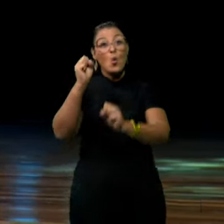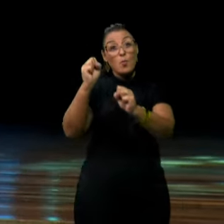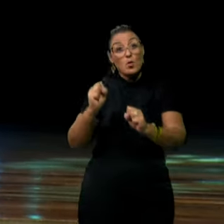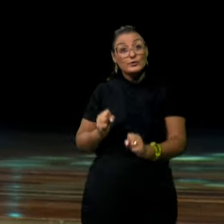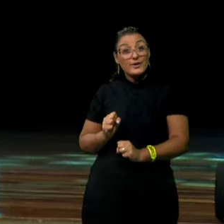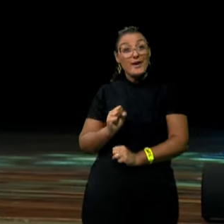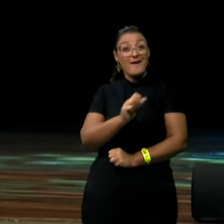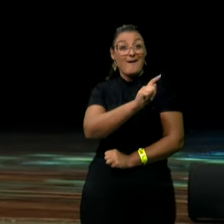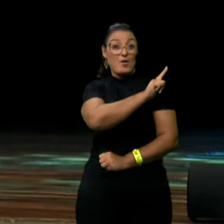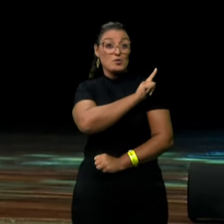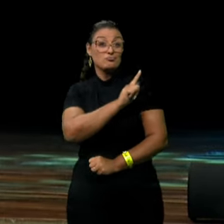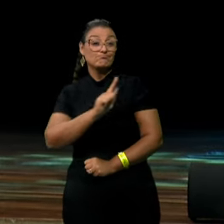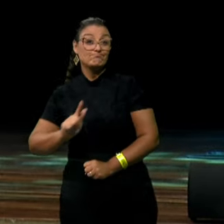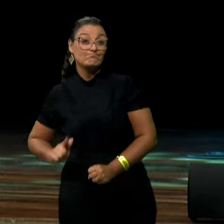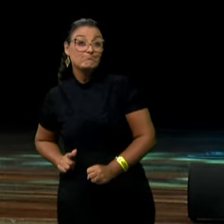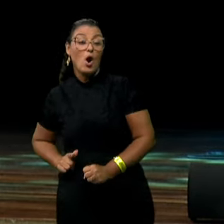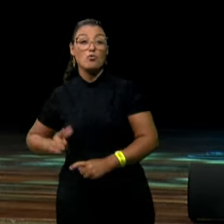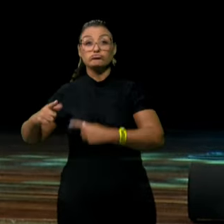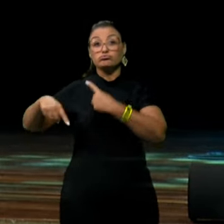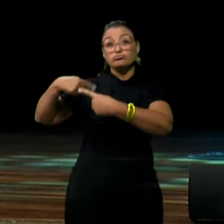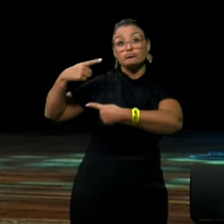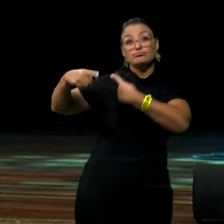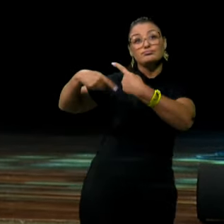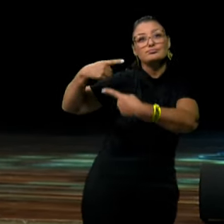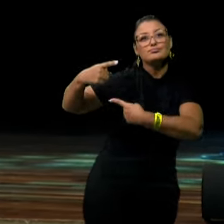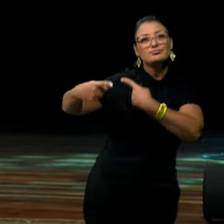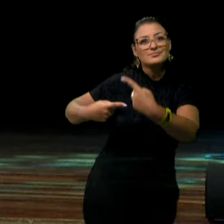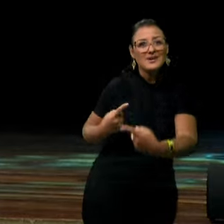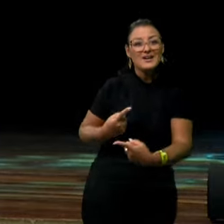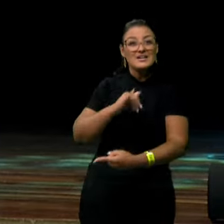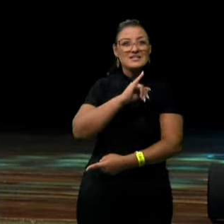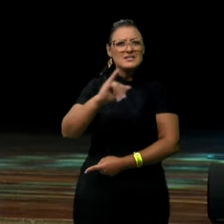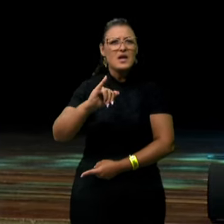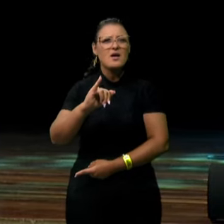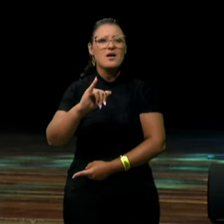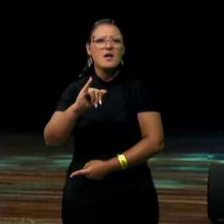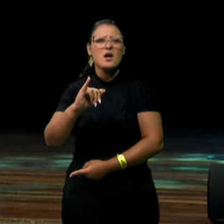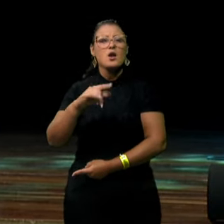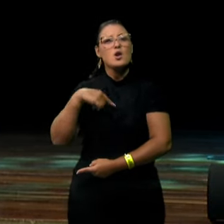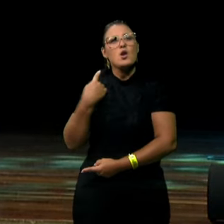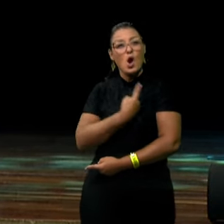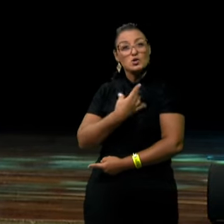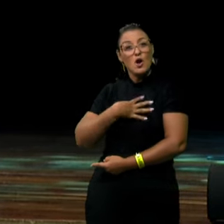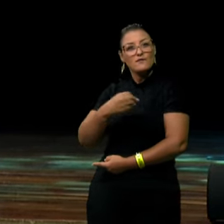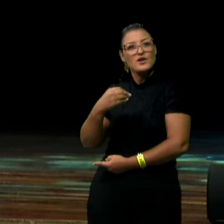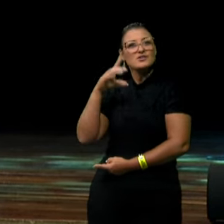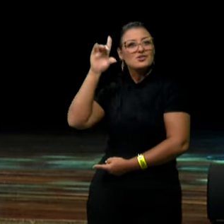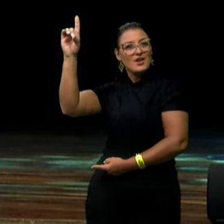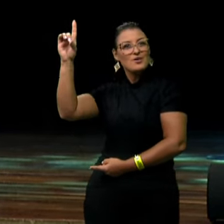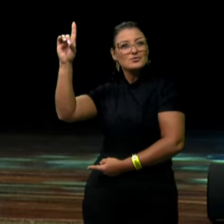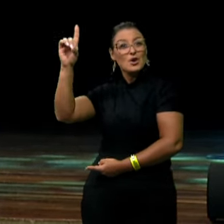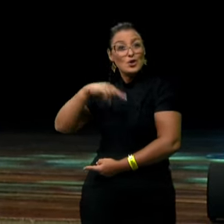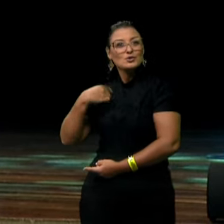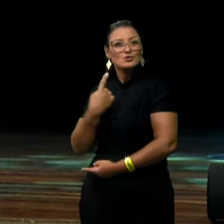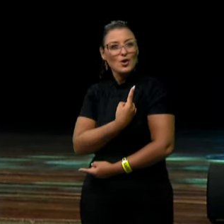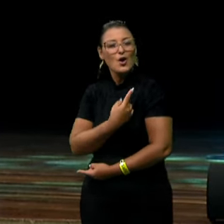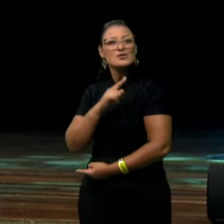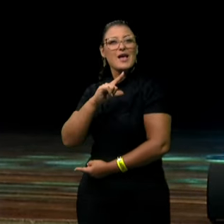a herança lembra que todo o princípio você só realizar sacerdócio então vocês são Reis significa que são Reis significa que você acredita na